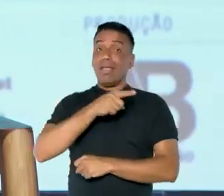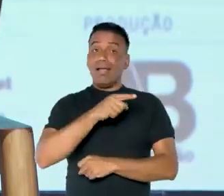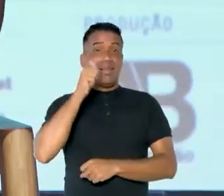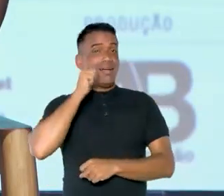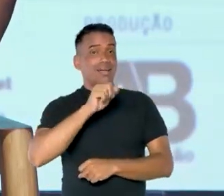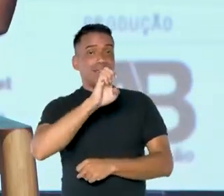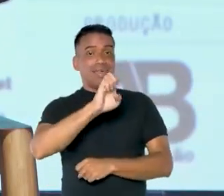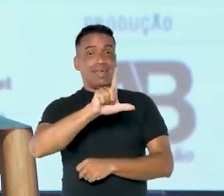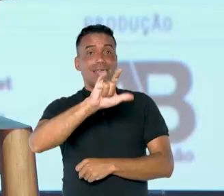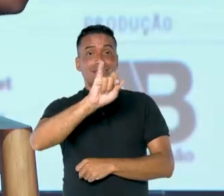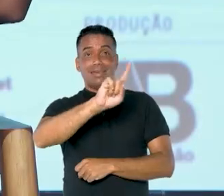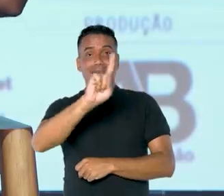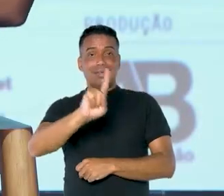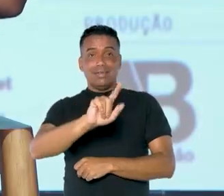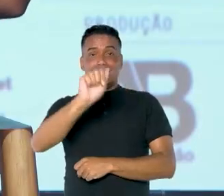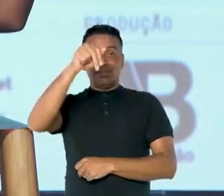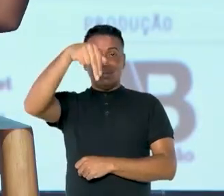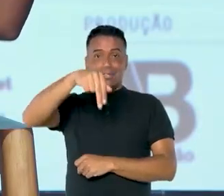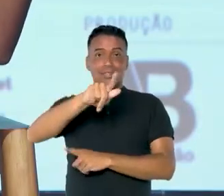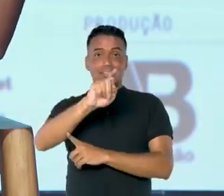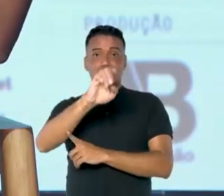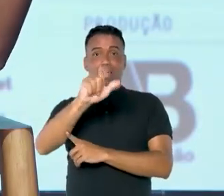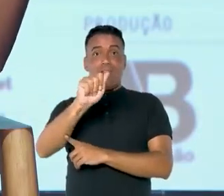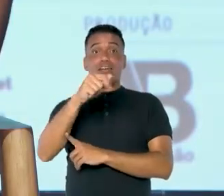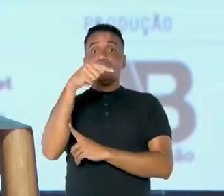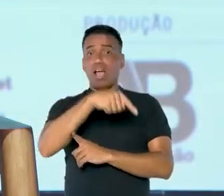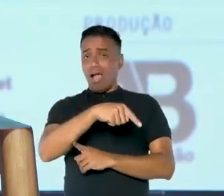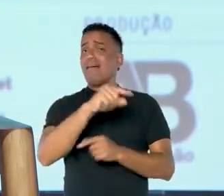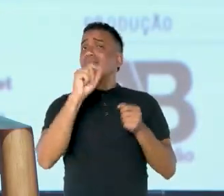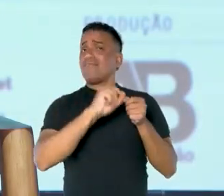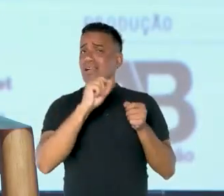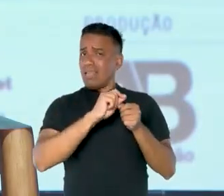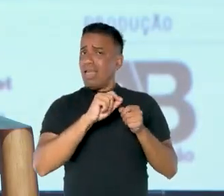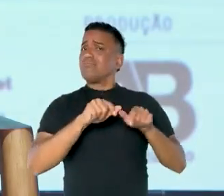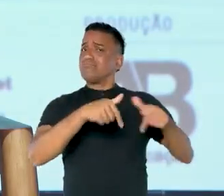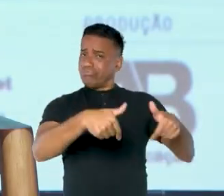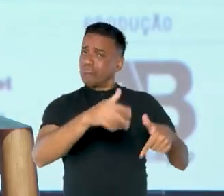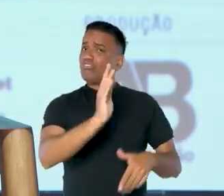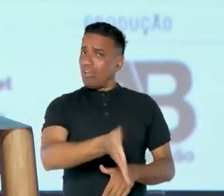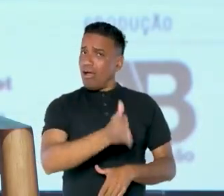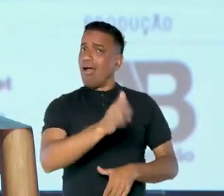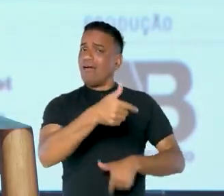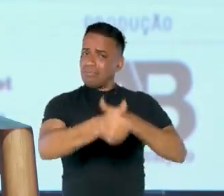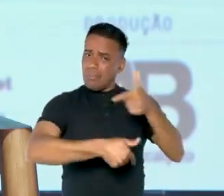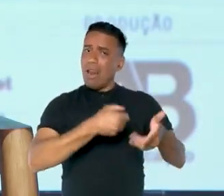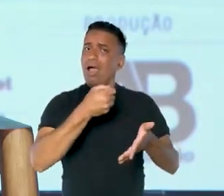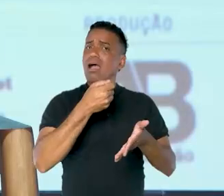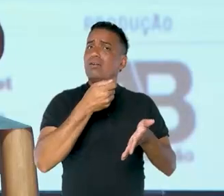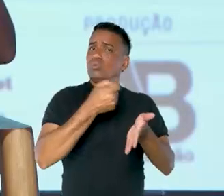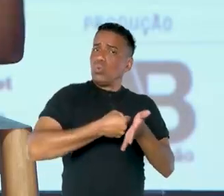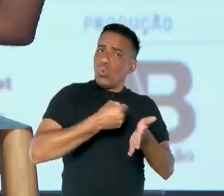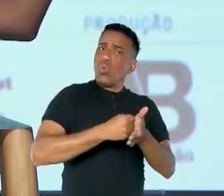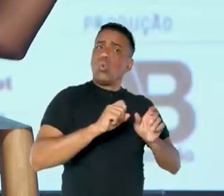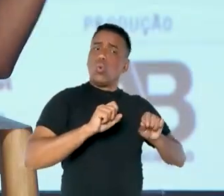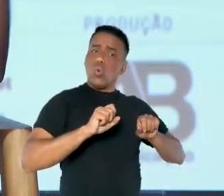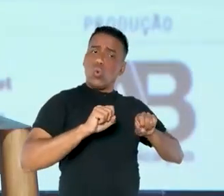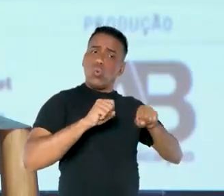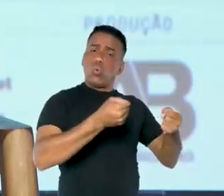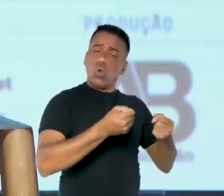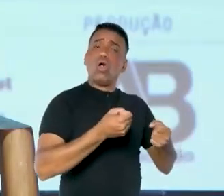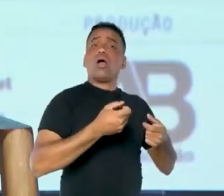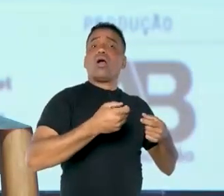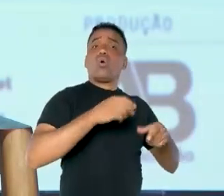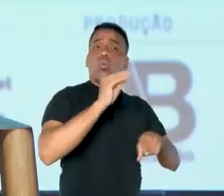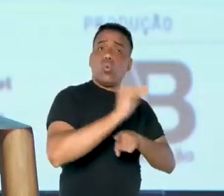trouxe, né, nós, povos indígenas, já estávamos lá fazendo. E aí eu acho que a gente tem visto um mundo se unir, que é ver as